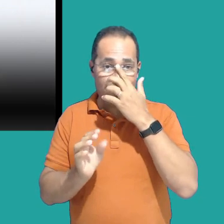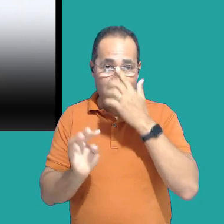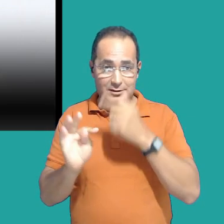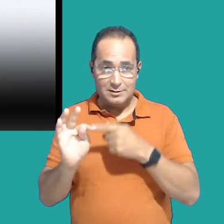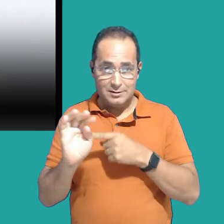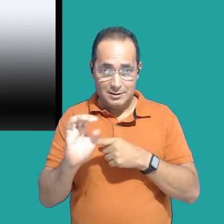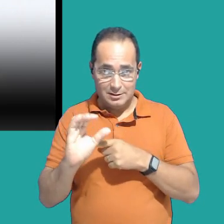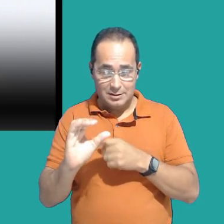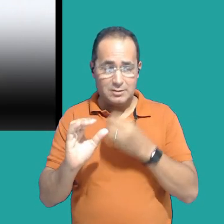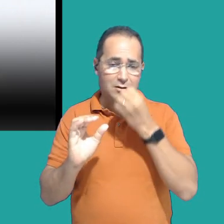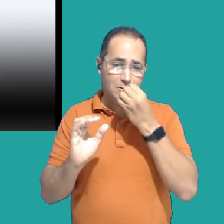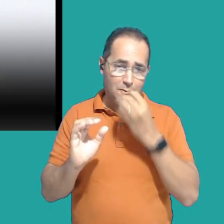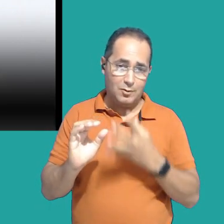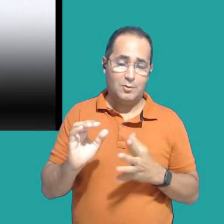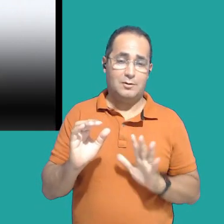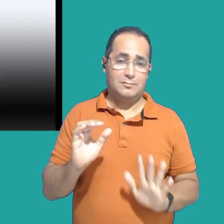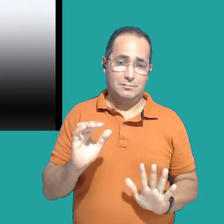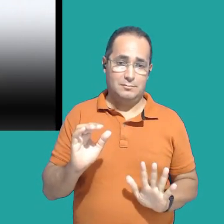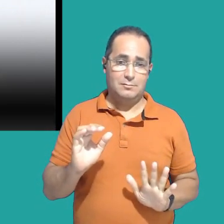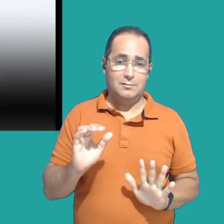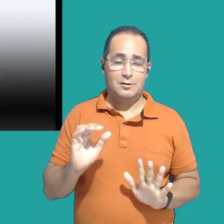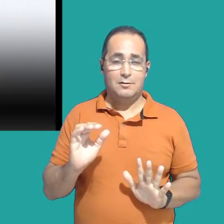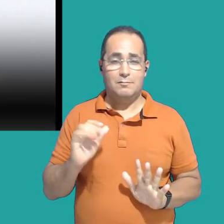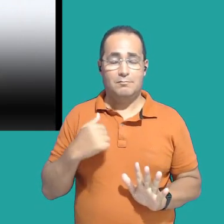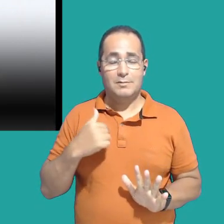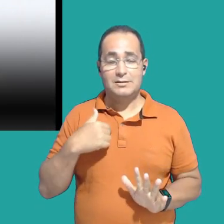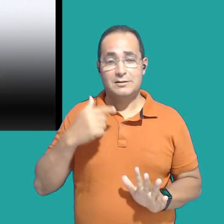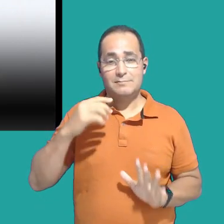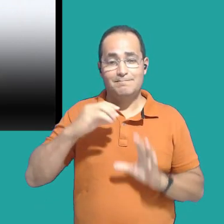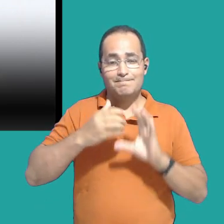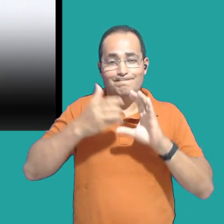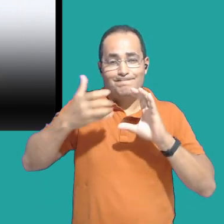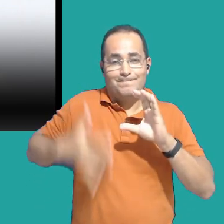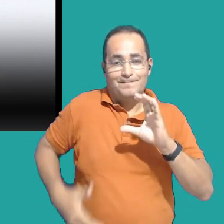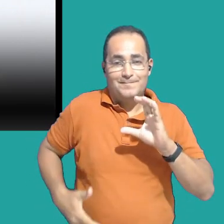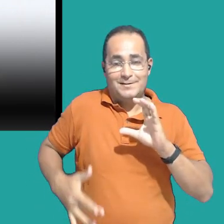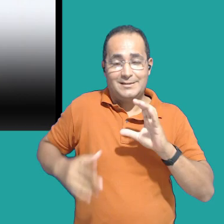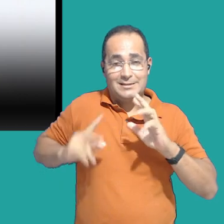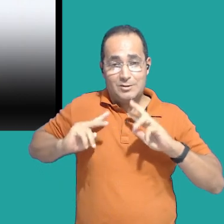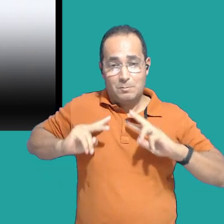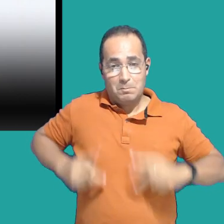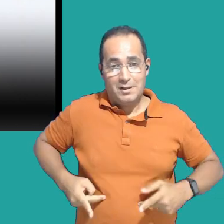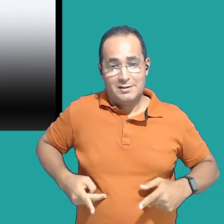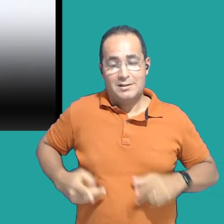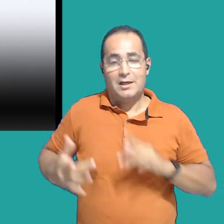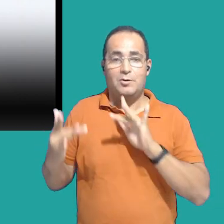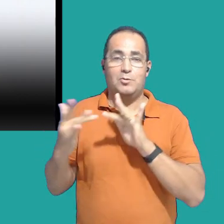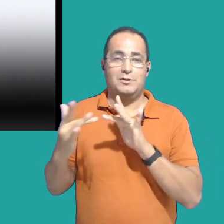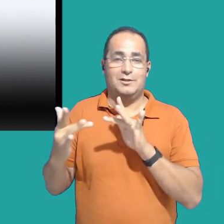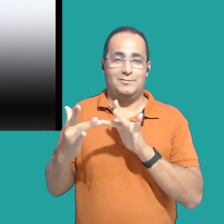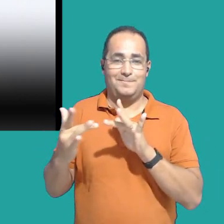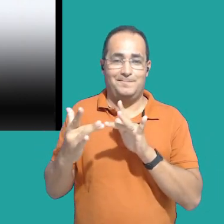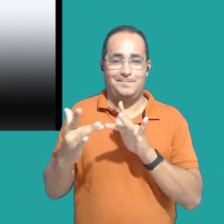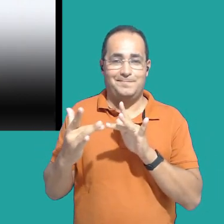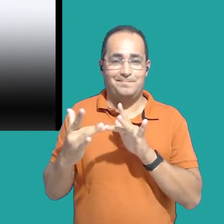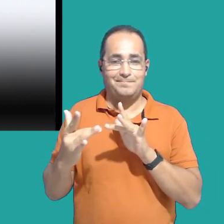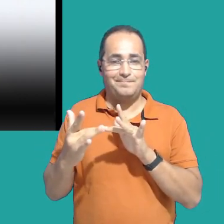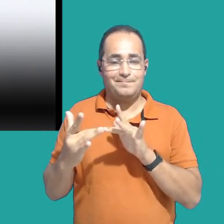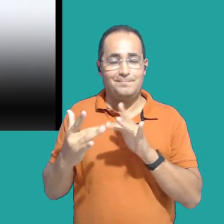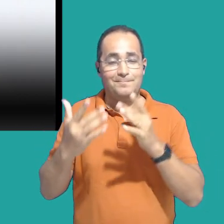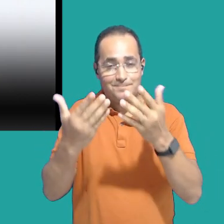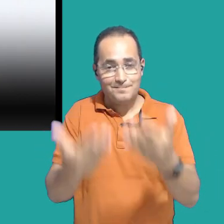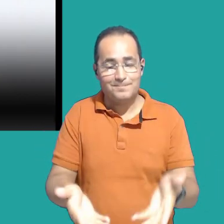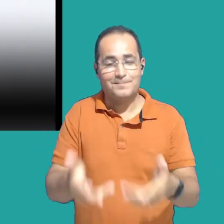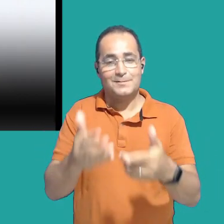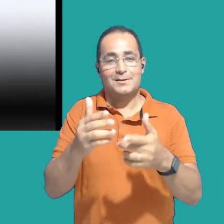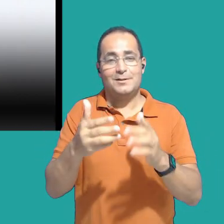as tecnologias, elas são muito boas, mas a nossa característica humana é contato, Isso,